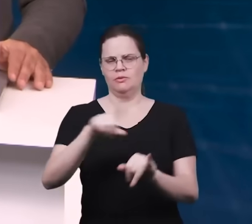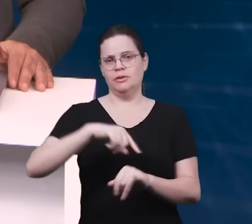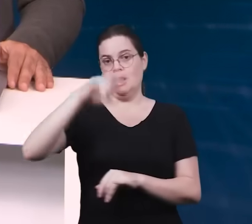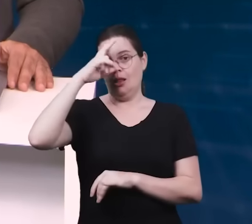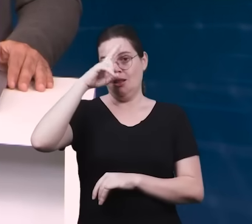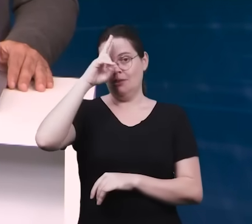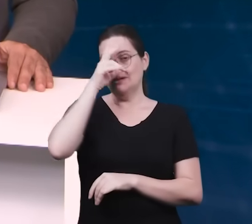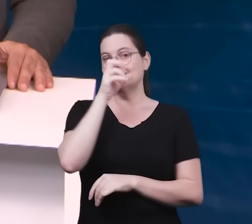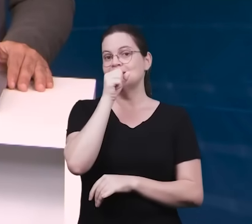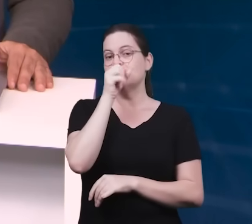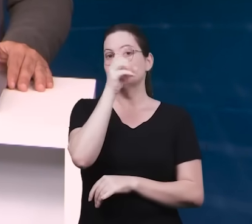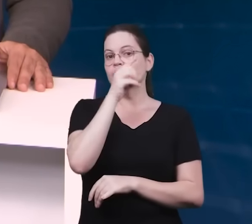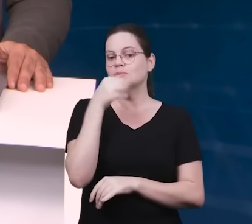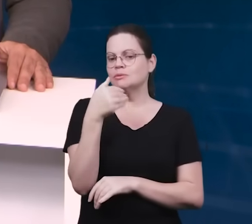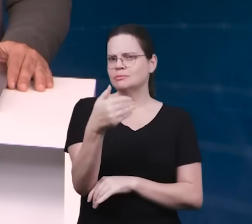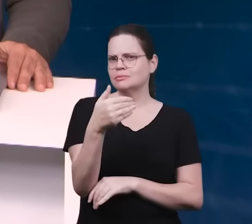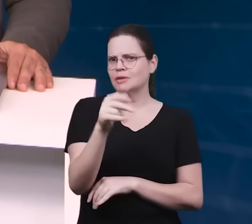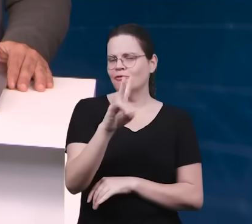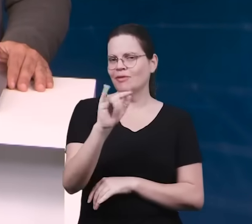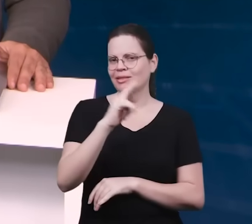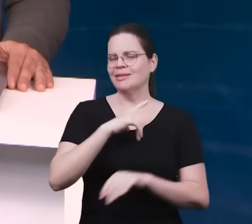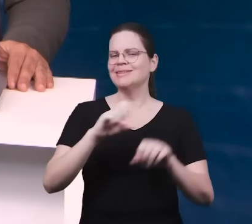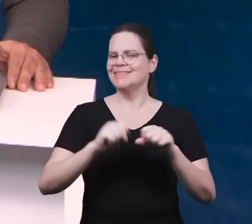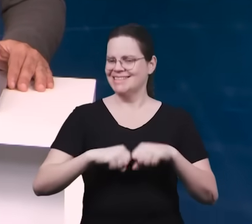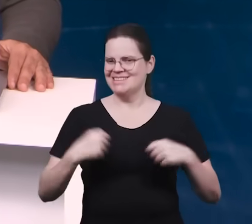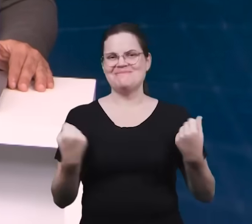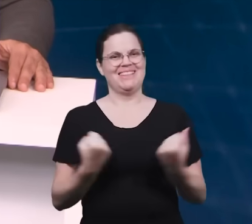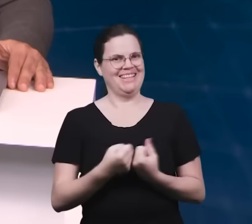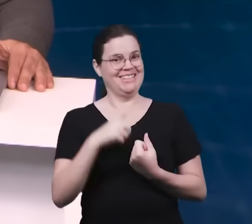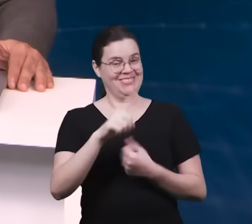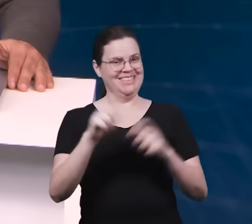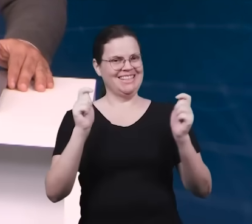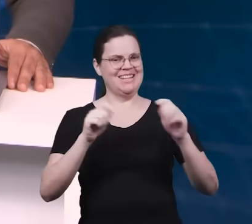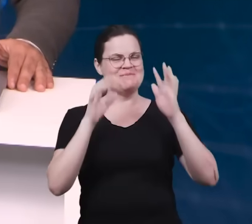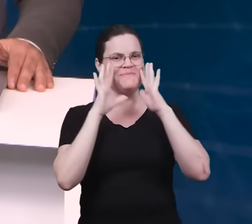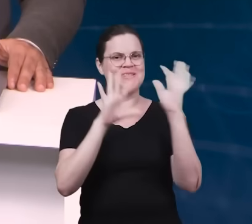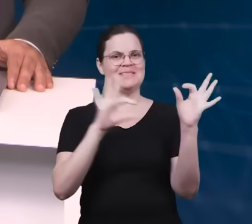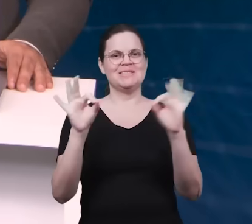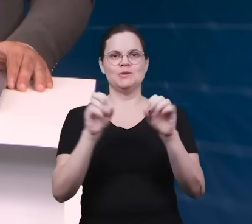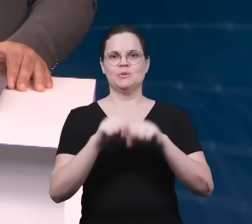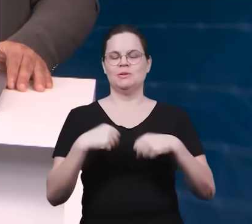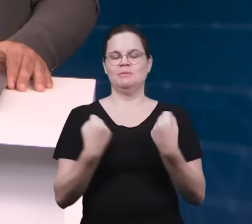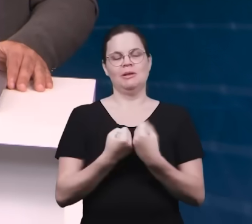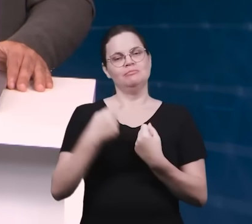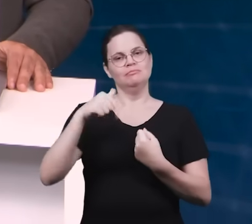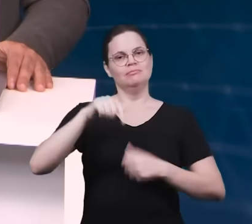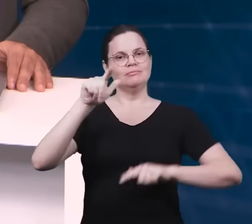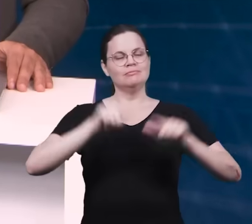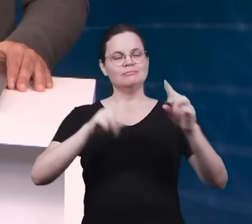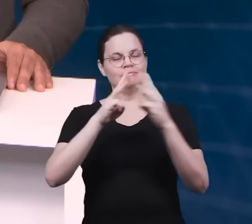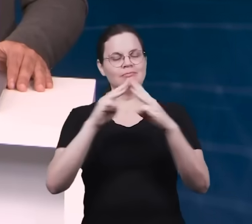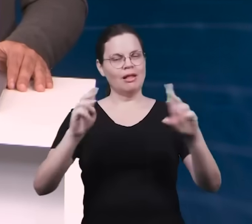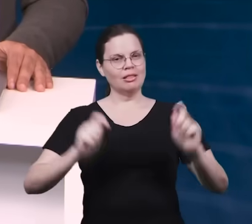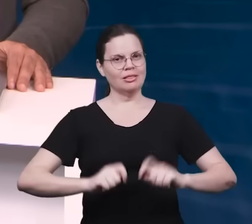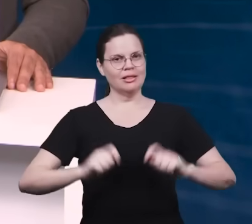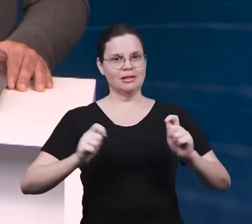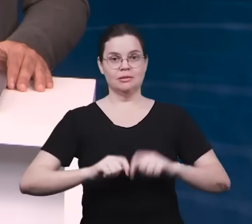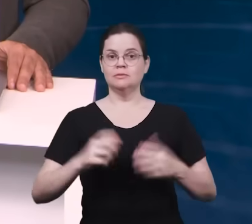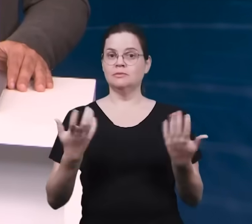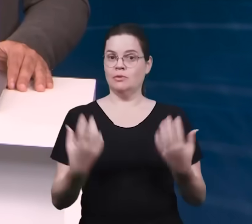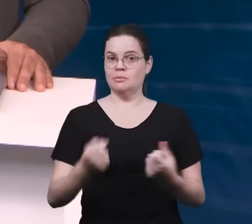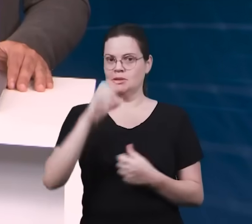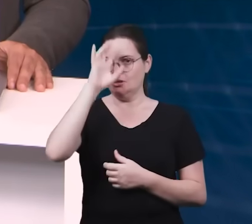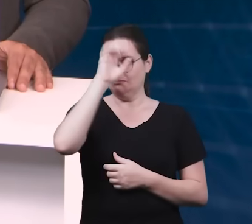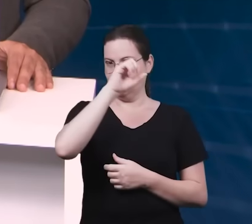lembrar que neste final de semana tem seminário e você vai poder acompanhar o seminário aqui pela nossa TV Manaim. Então vamos aprender